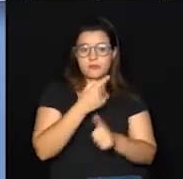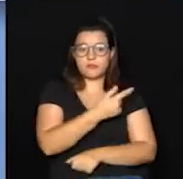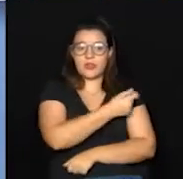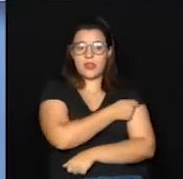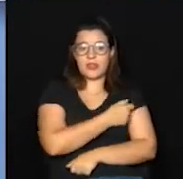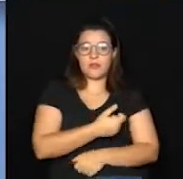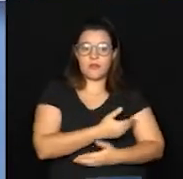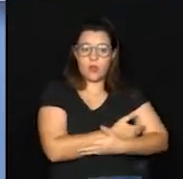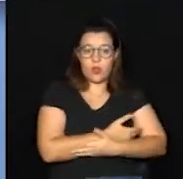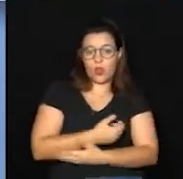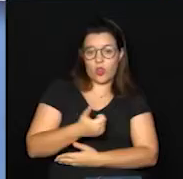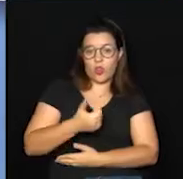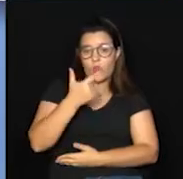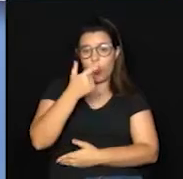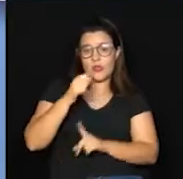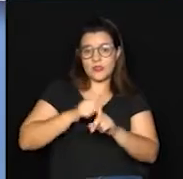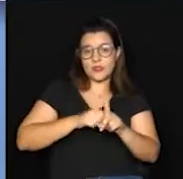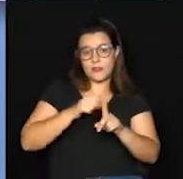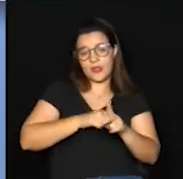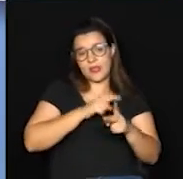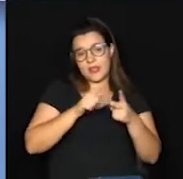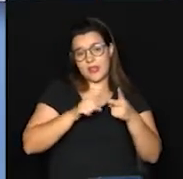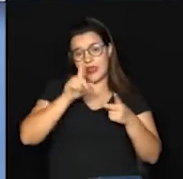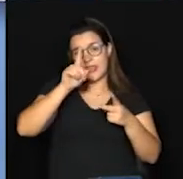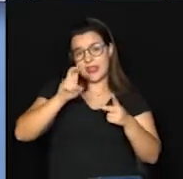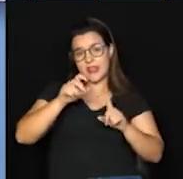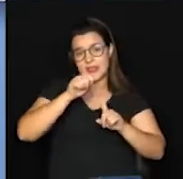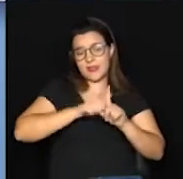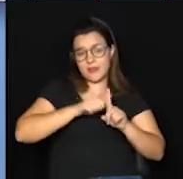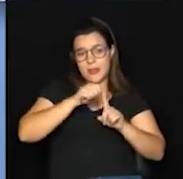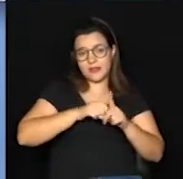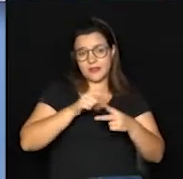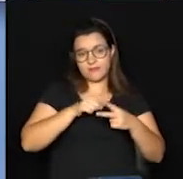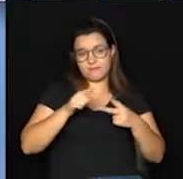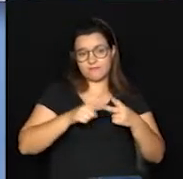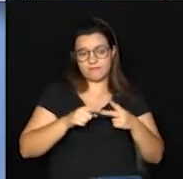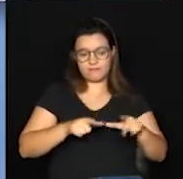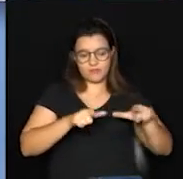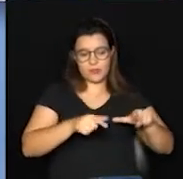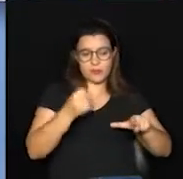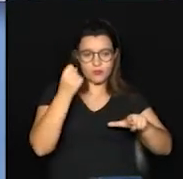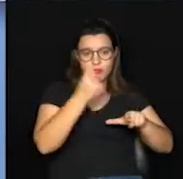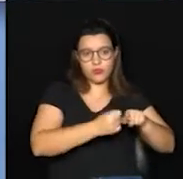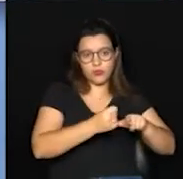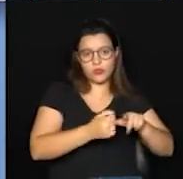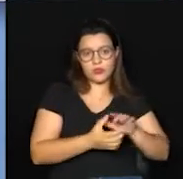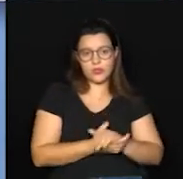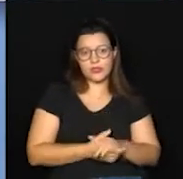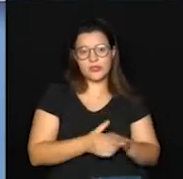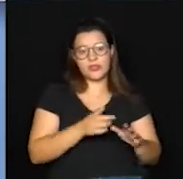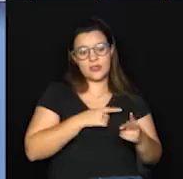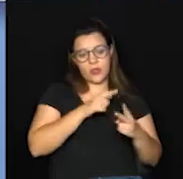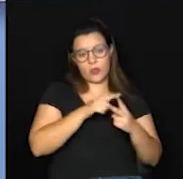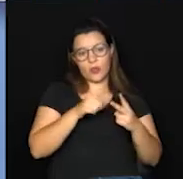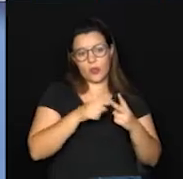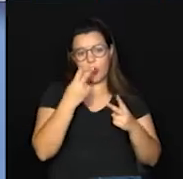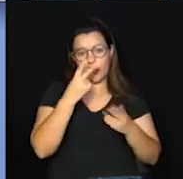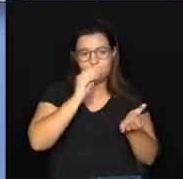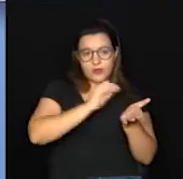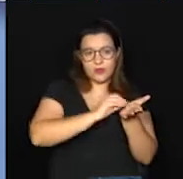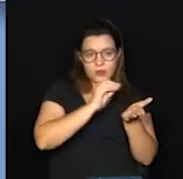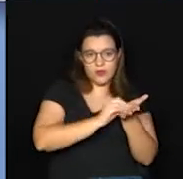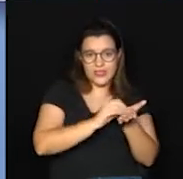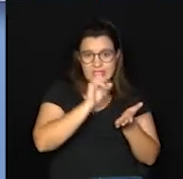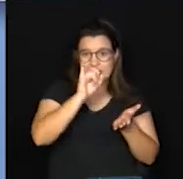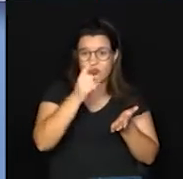12 meses e a segunda aos 15. Já os adultos precisam ter na carteirinha pelo menos 2 anotações. Se você tem